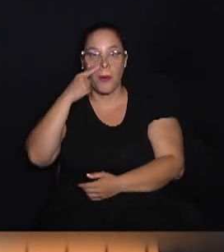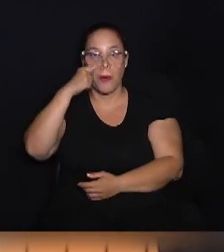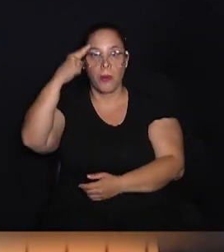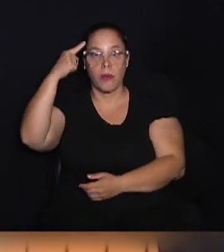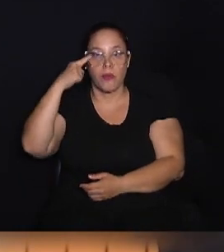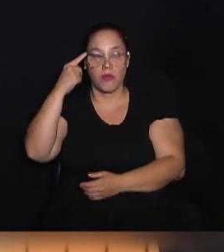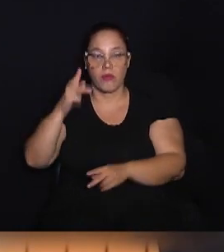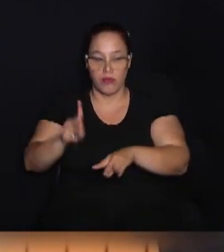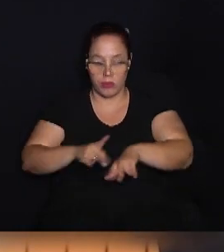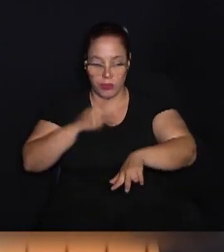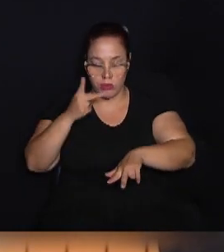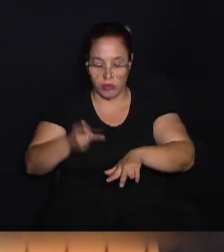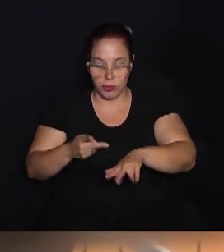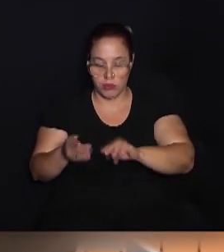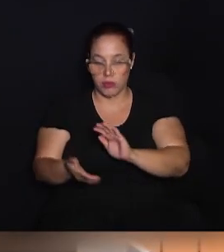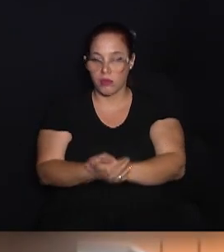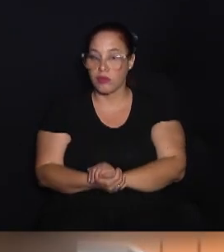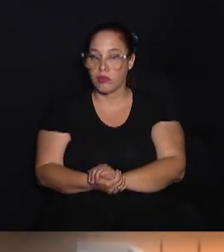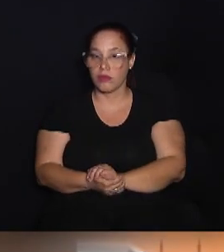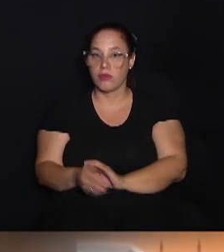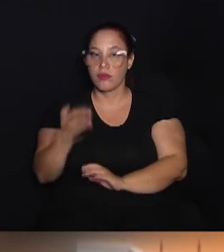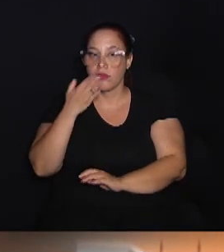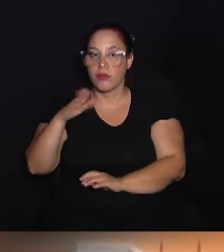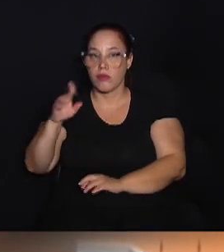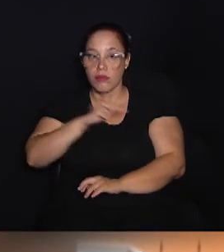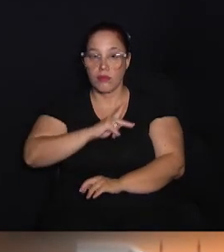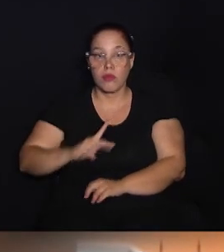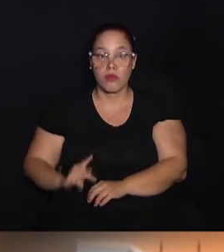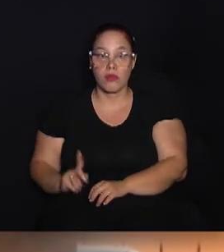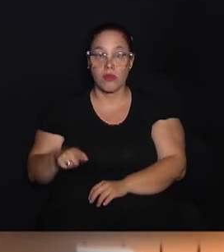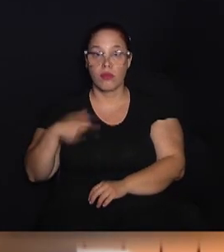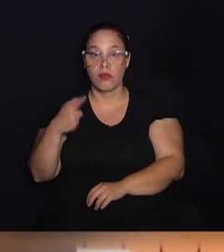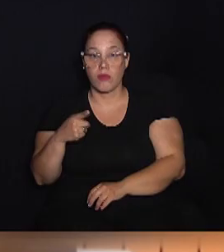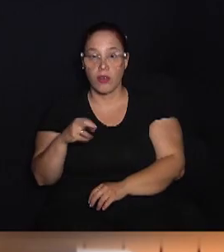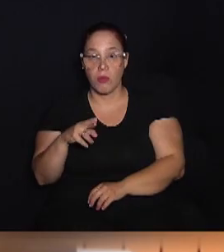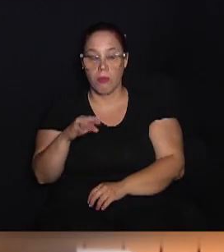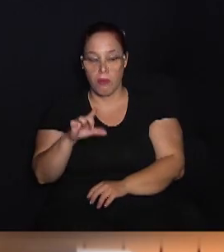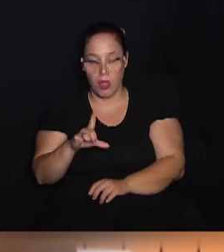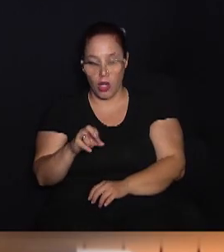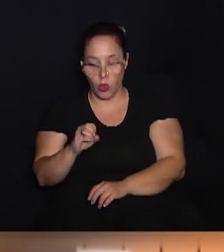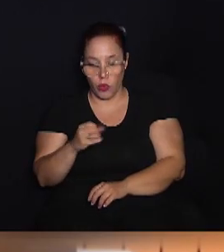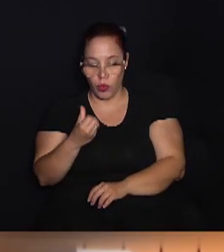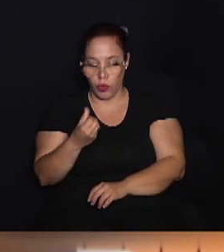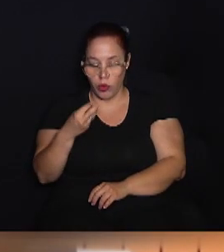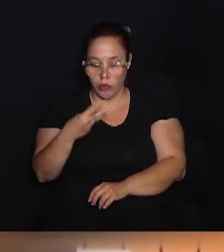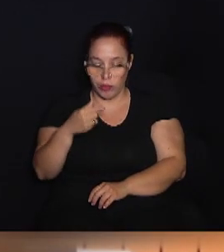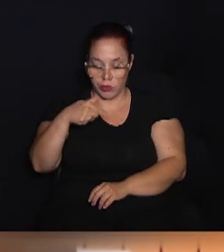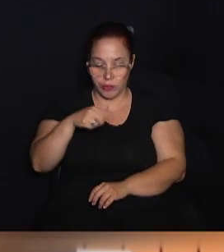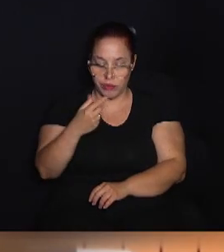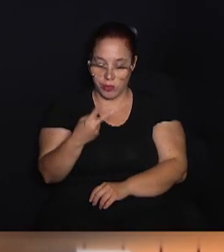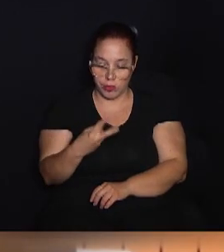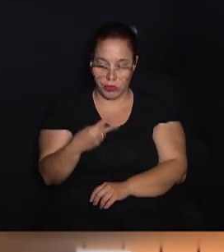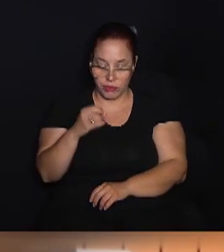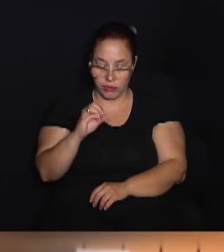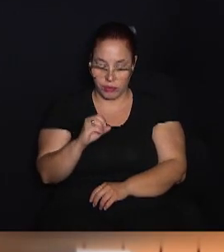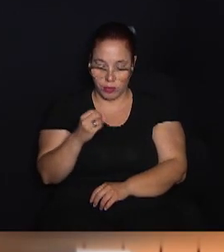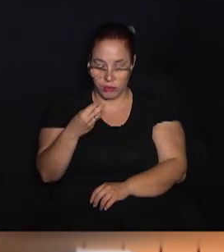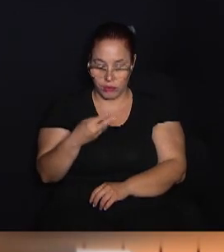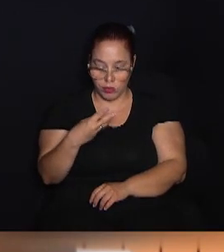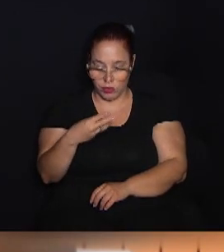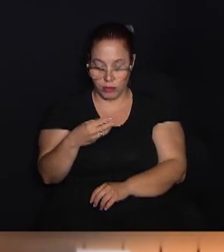pareceres vereadora Paula Miguel tem a palavra para parecer senhor presidente demais vereadores o PL